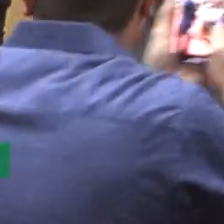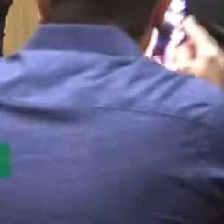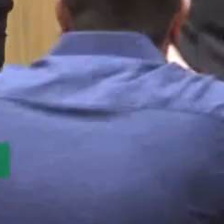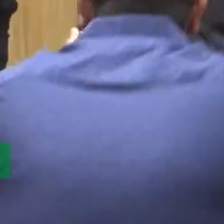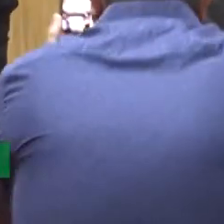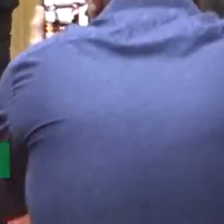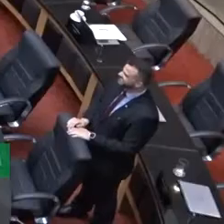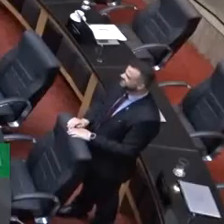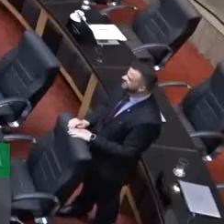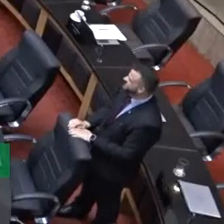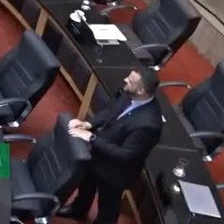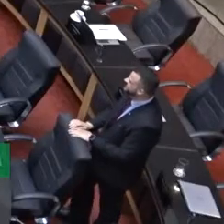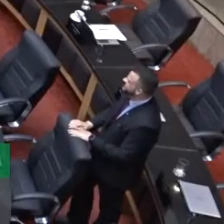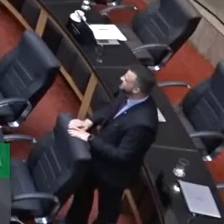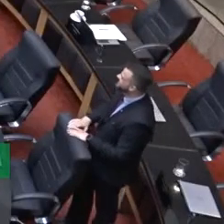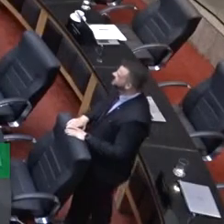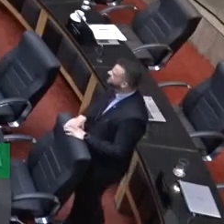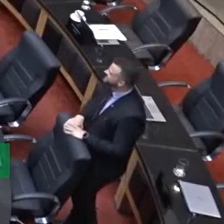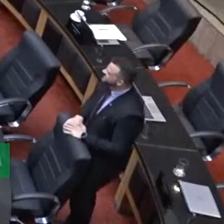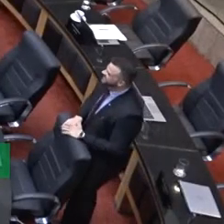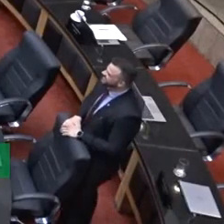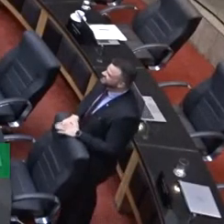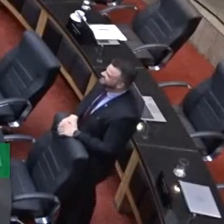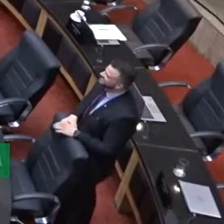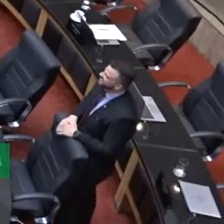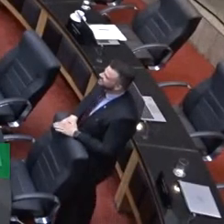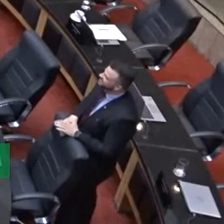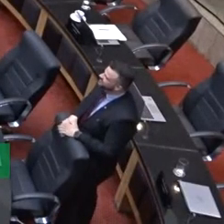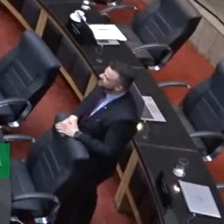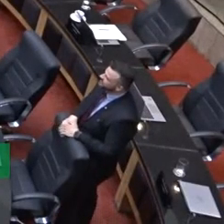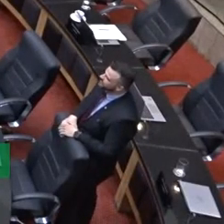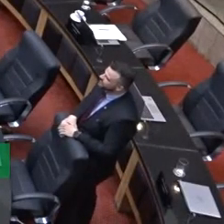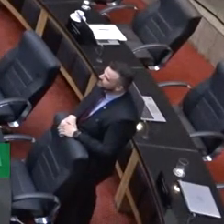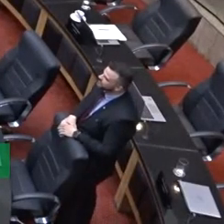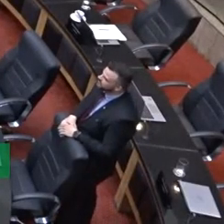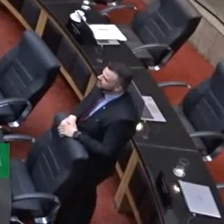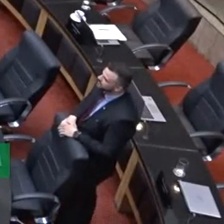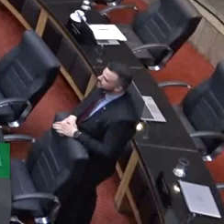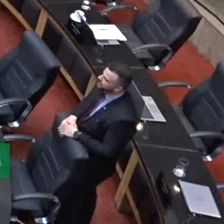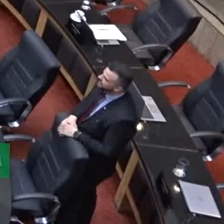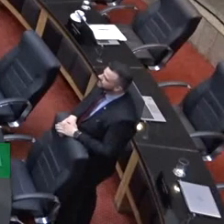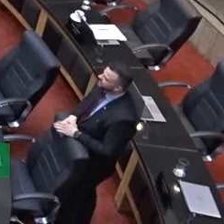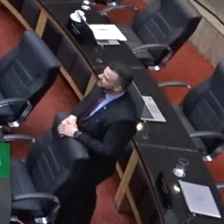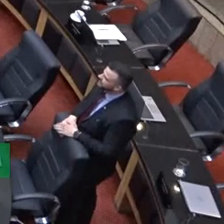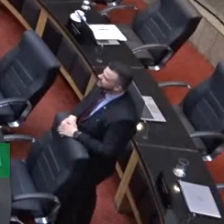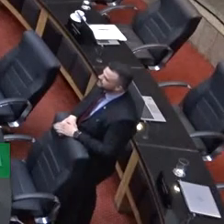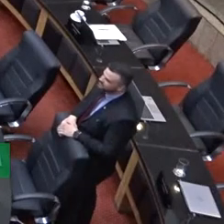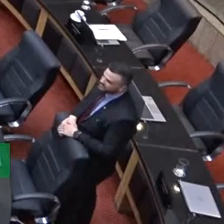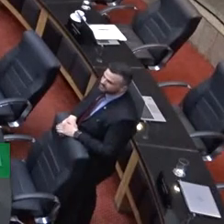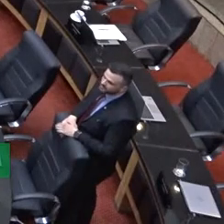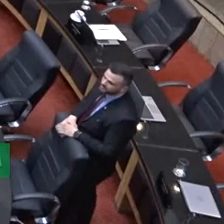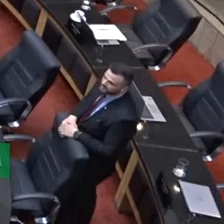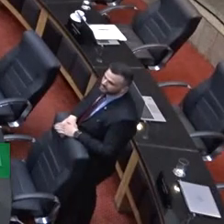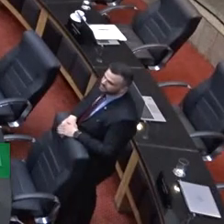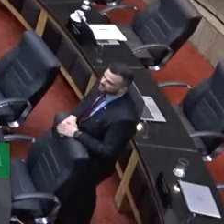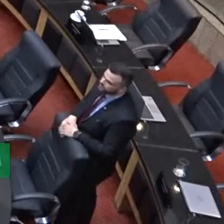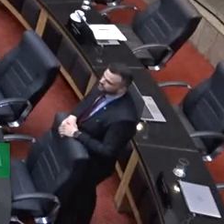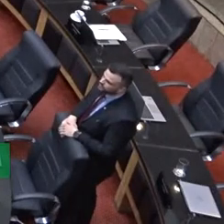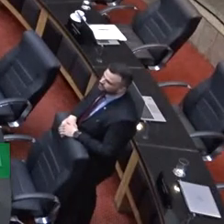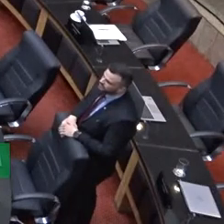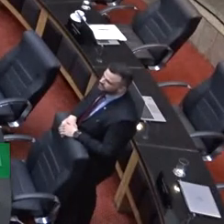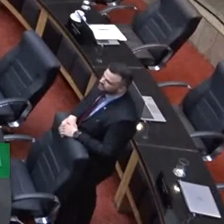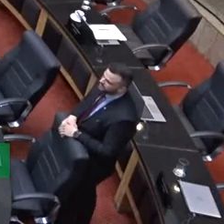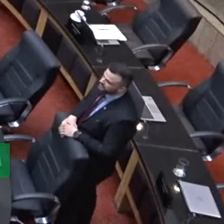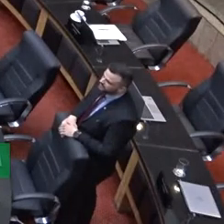cevado e fandango de galpão. Tem artistas no palco, sapecada da canção. Aceite